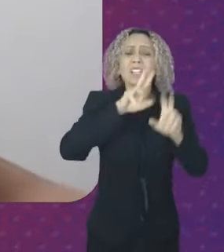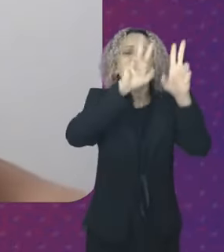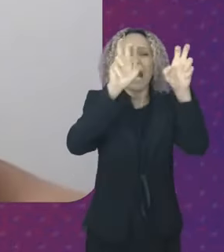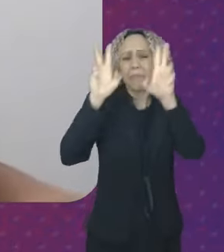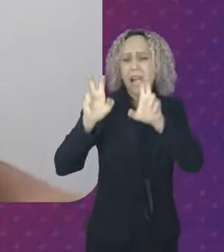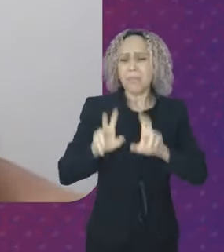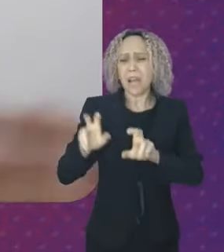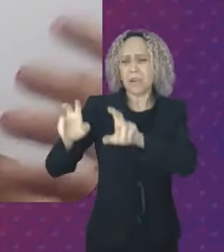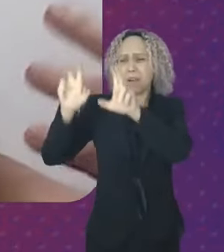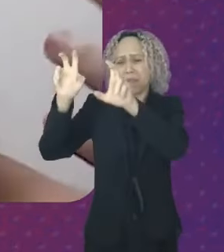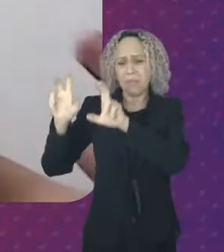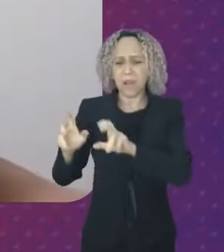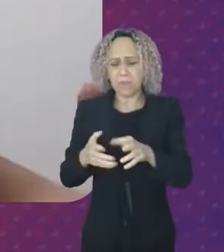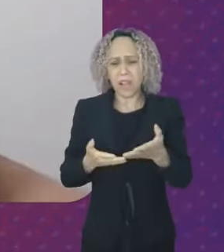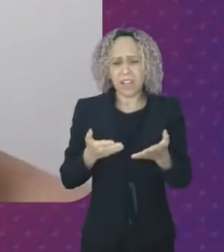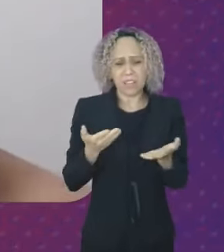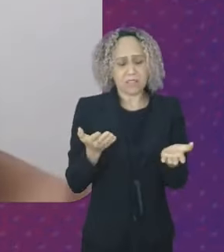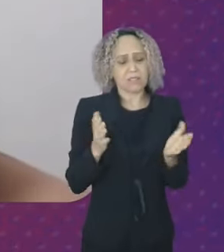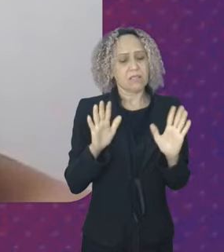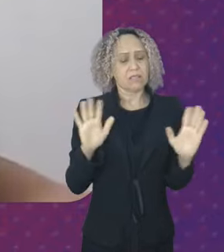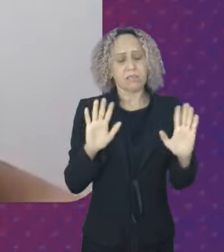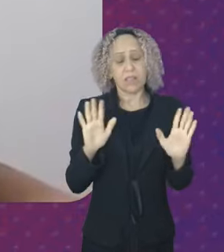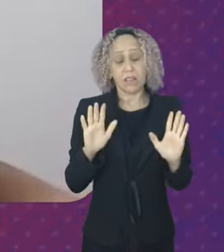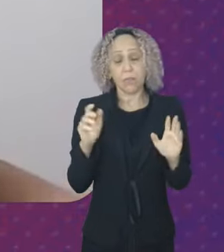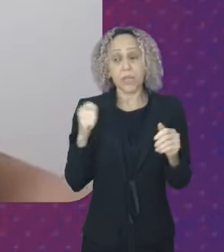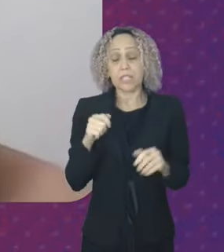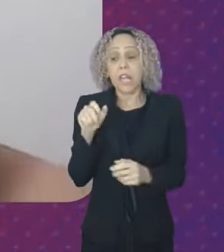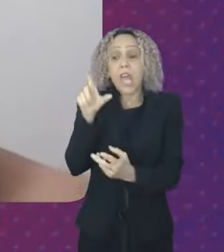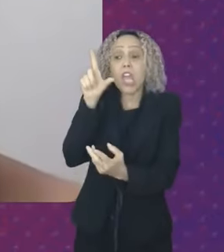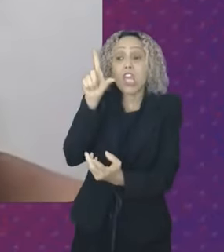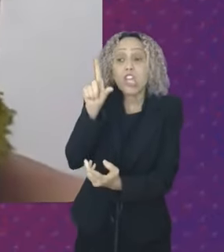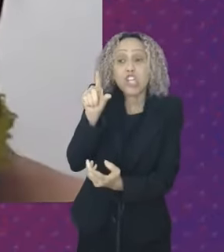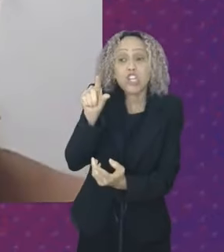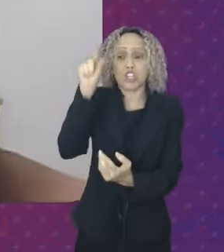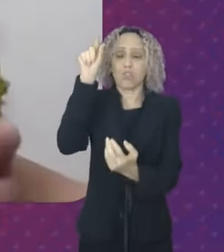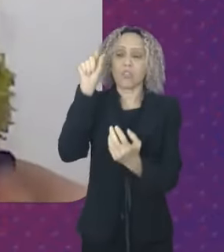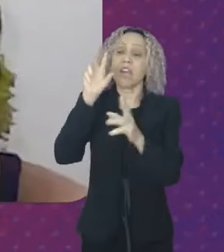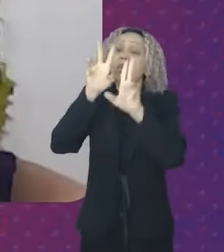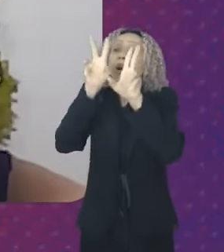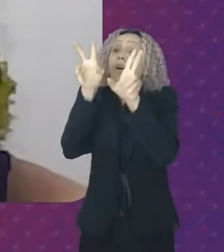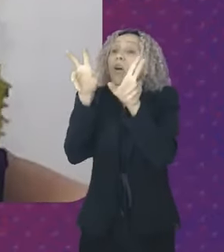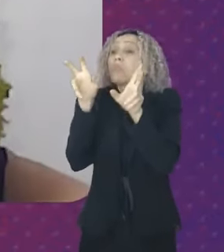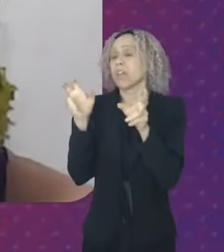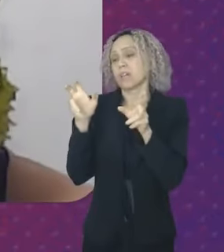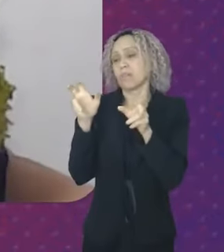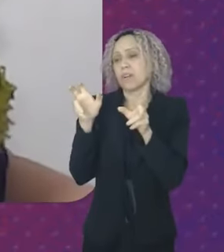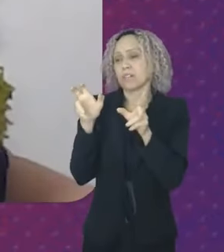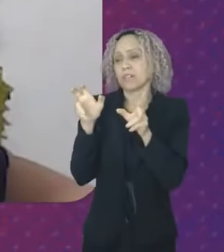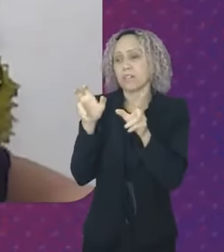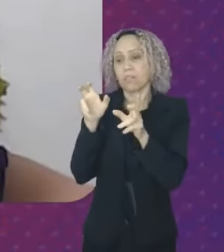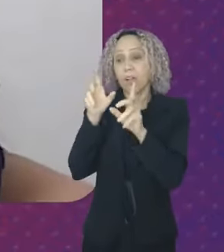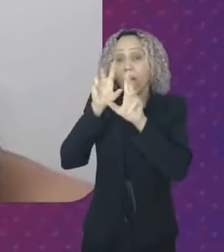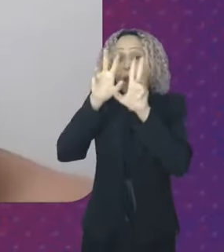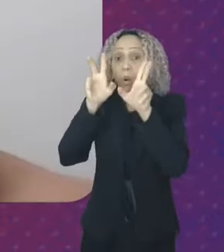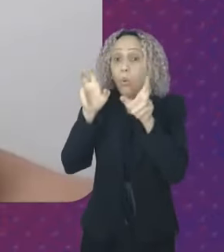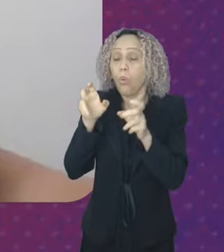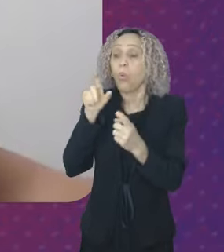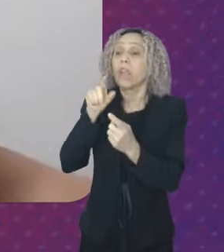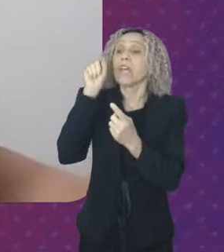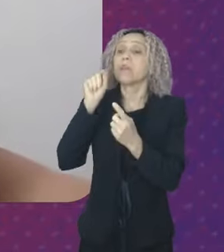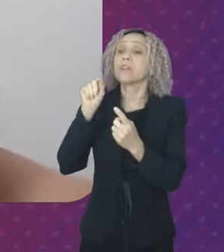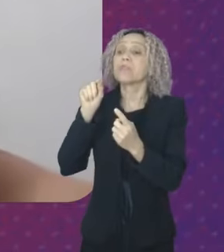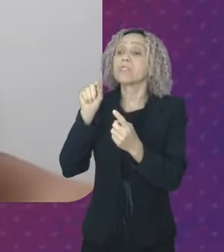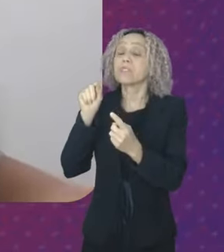essas pessoas. Então, você precisa traçar um perfil. E como é que a gente chama isso na comunicação? A gente